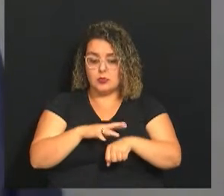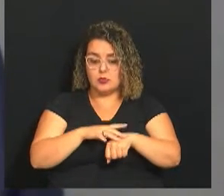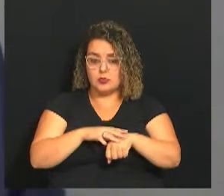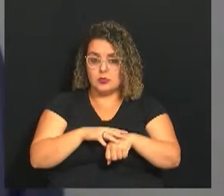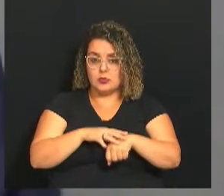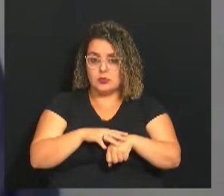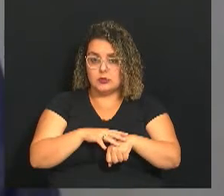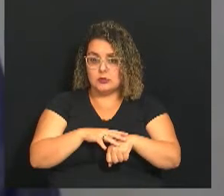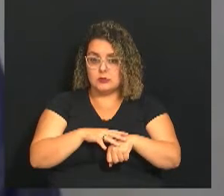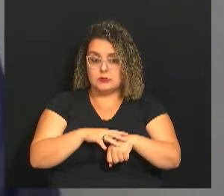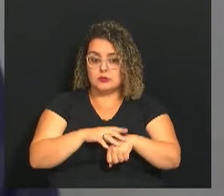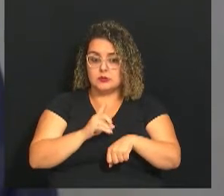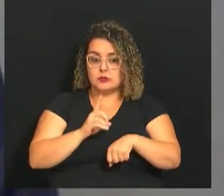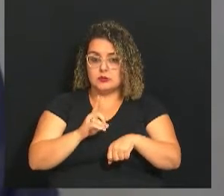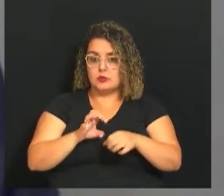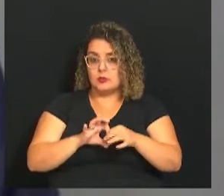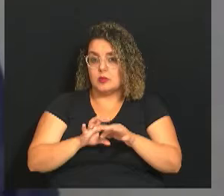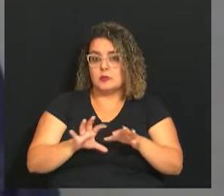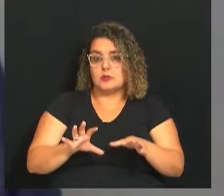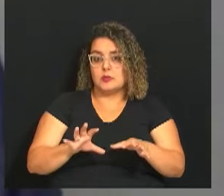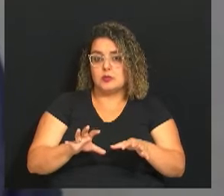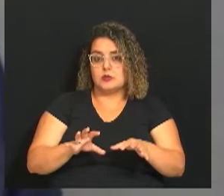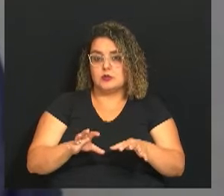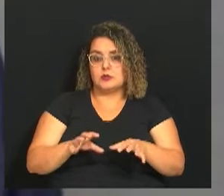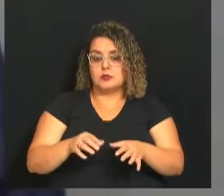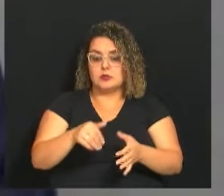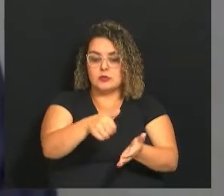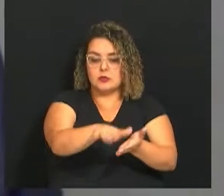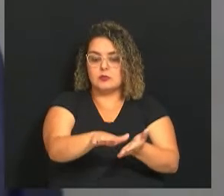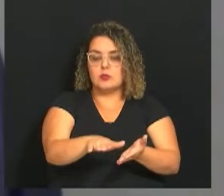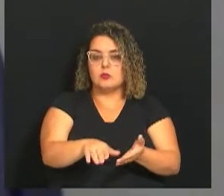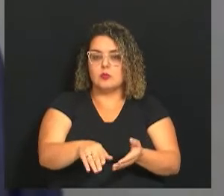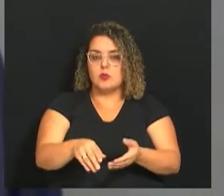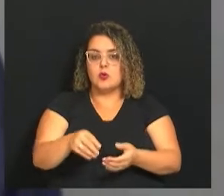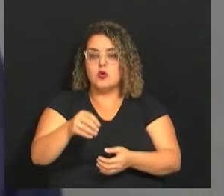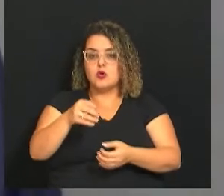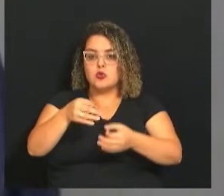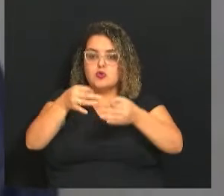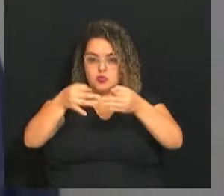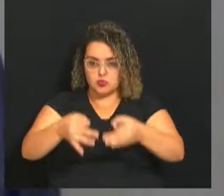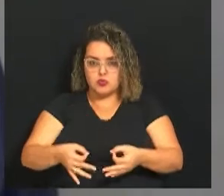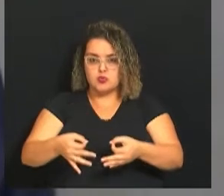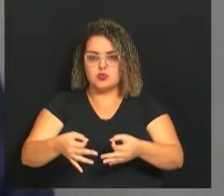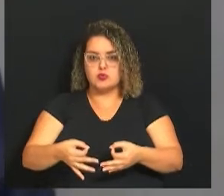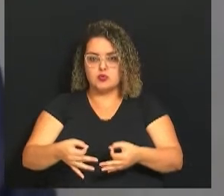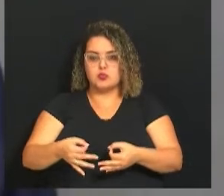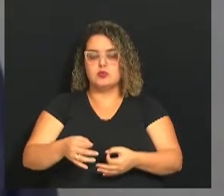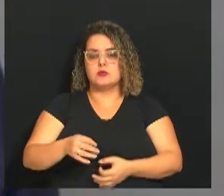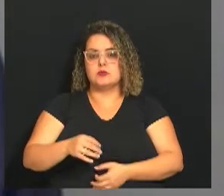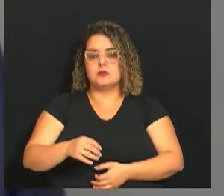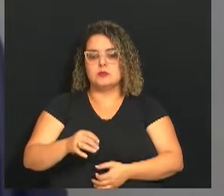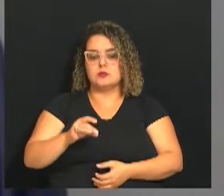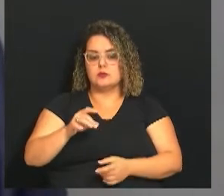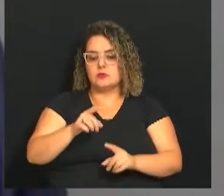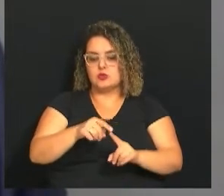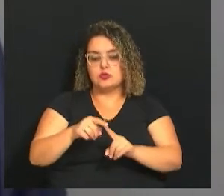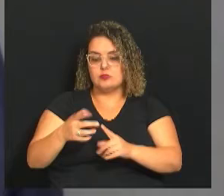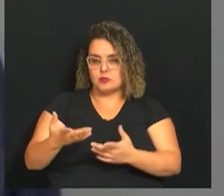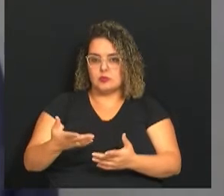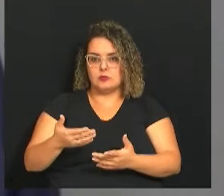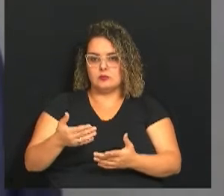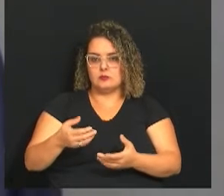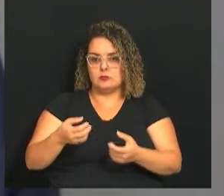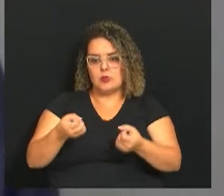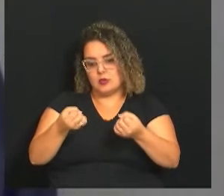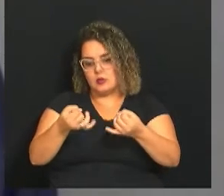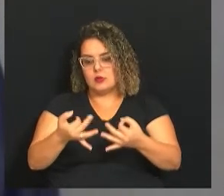permite que a pessoa seja demitida por justa causa. Então, apesar do texto legal ser expresso nesse sentido, já é bastante